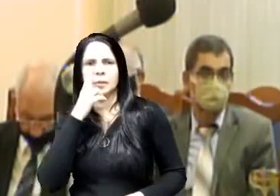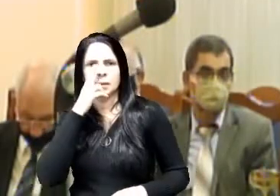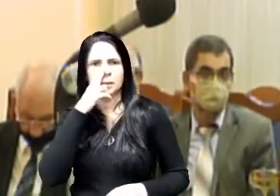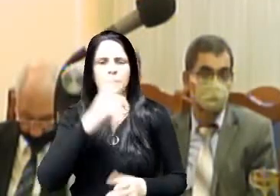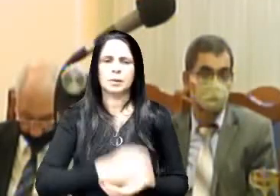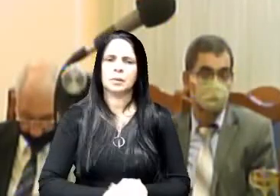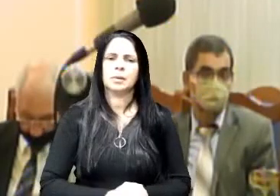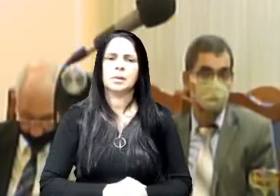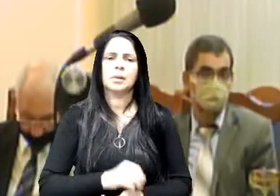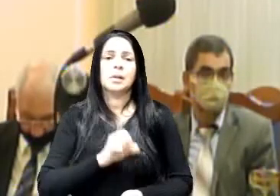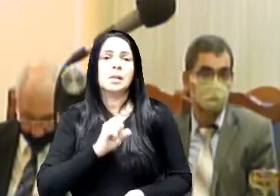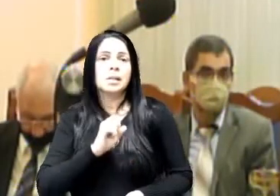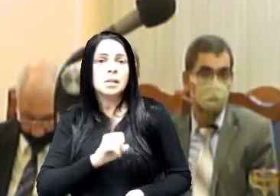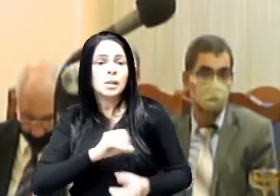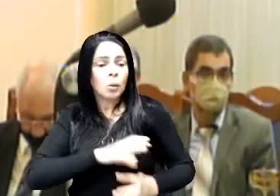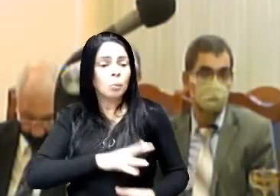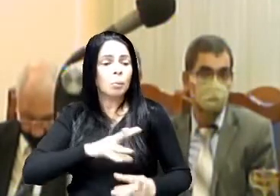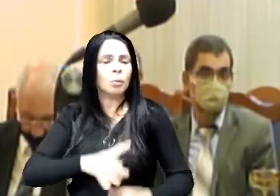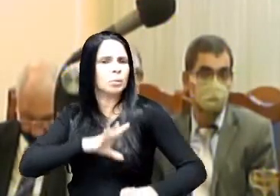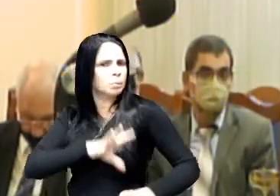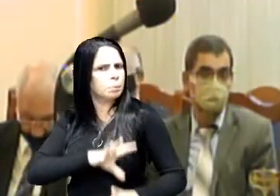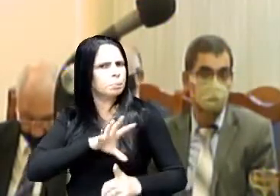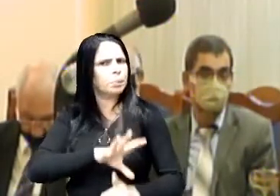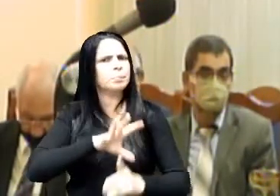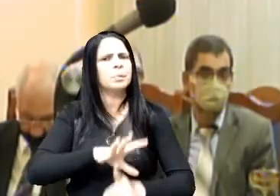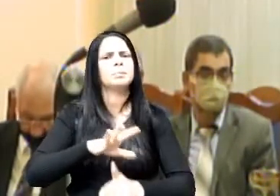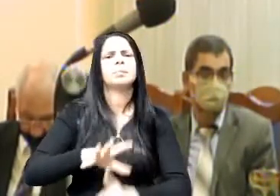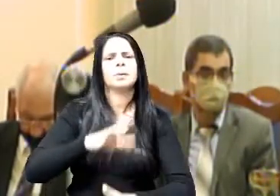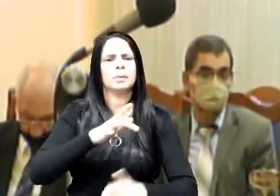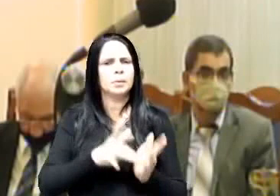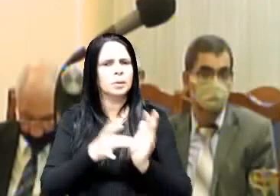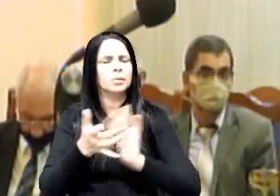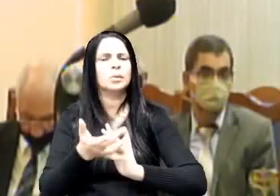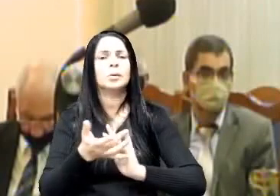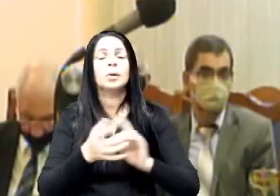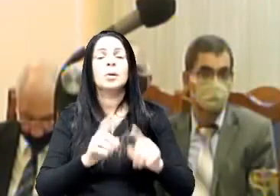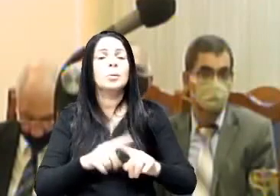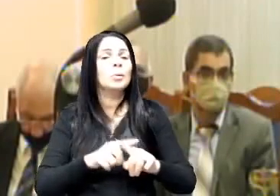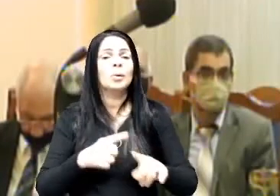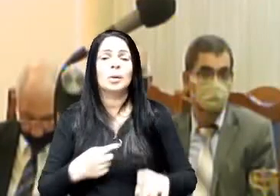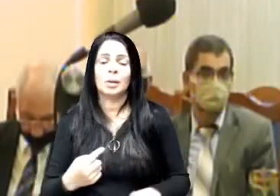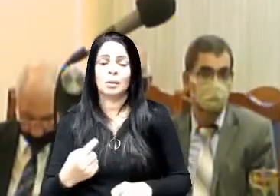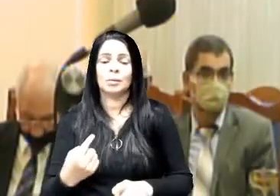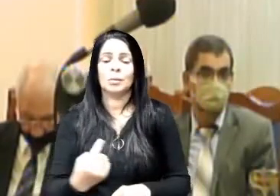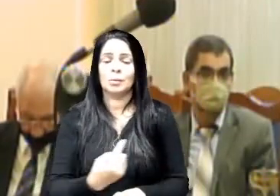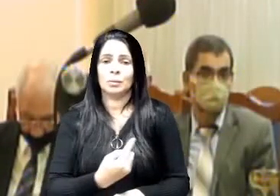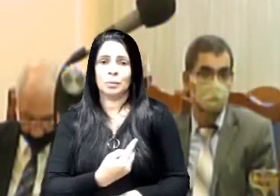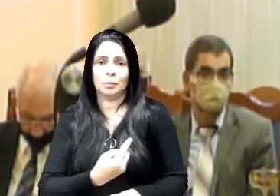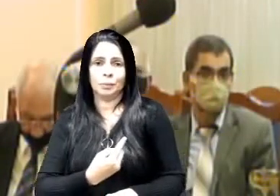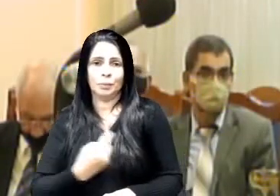Se o mundo perseguiu a Cristo, irmãos, por que não vai nos perseguir também?